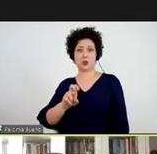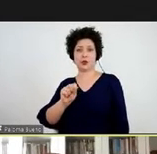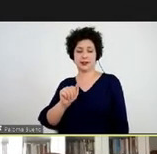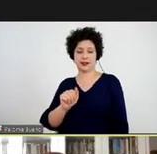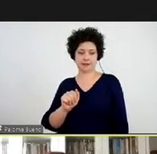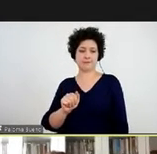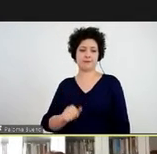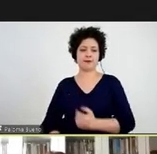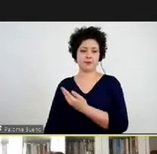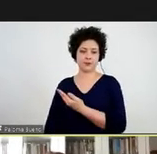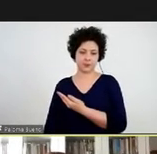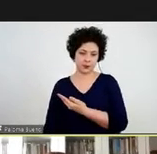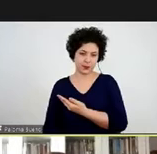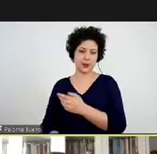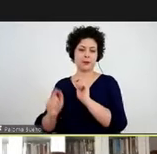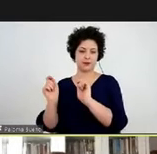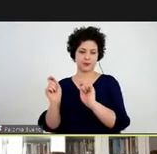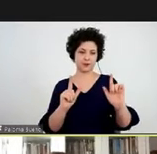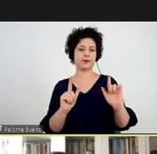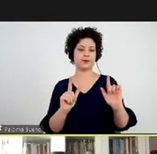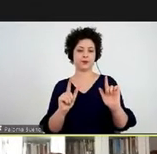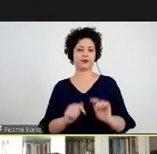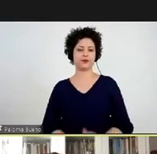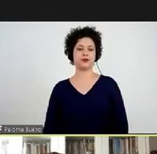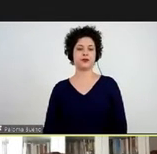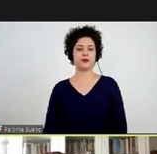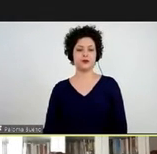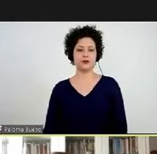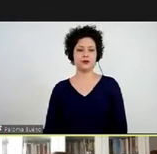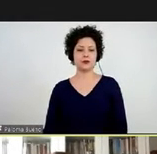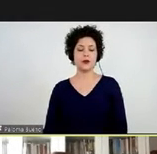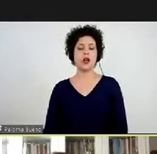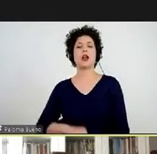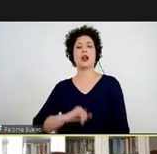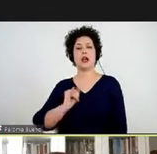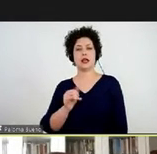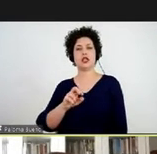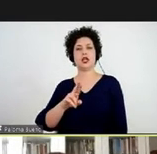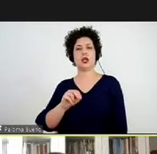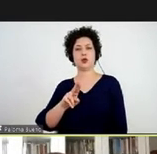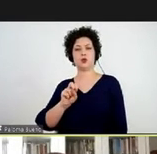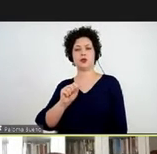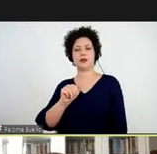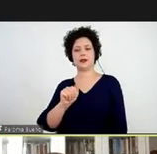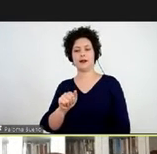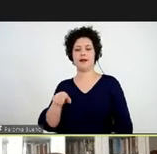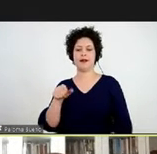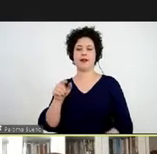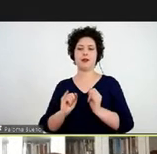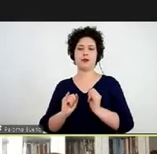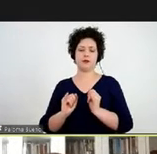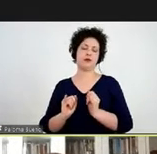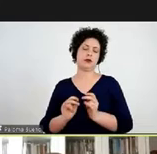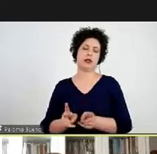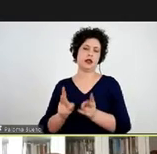Gueiro Samu. Peço que passe para o próximo slide. Bem, ela tem aí, eu vou sempre me ater